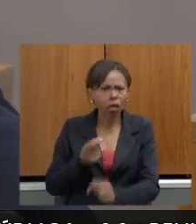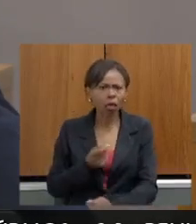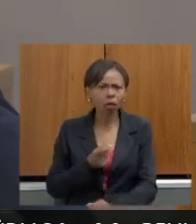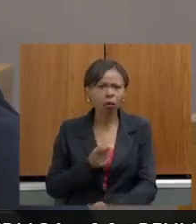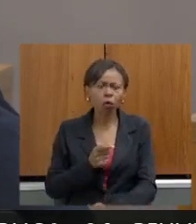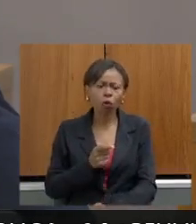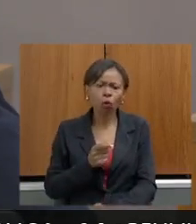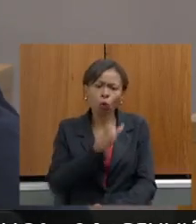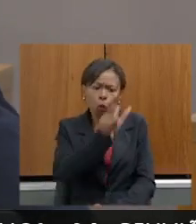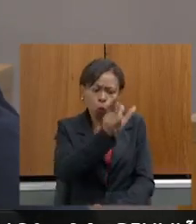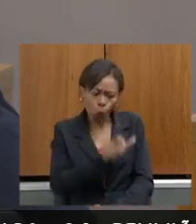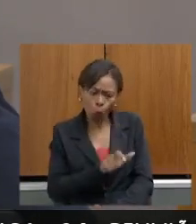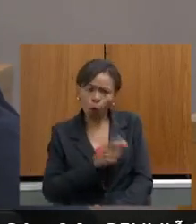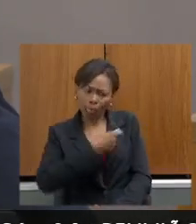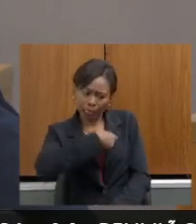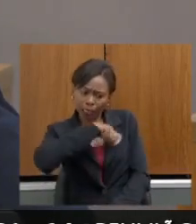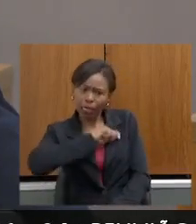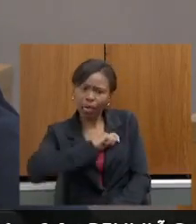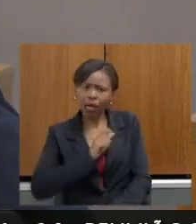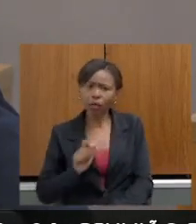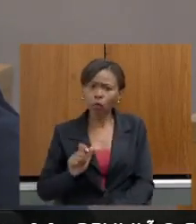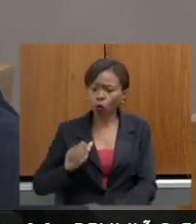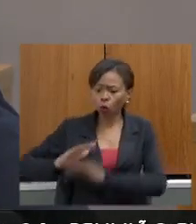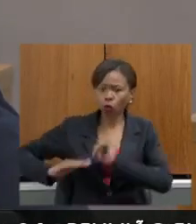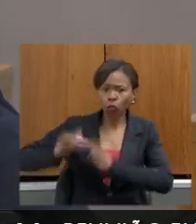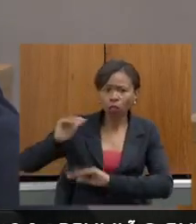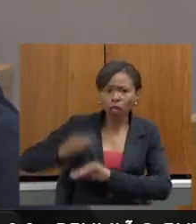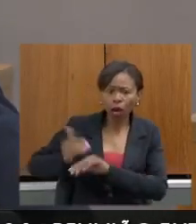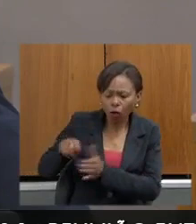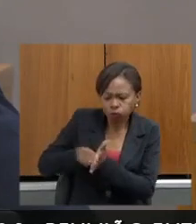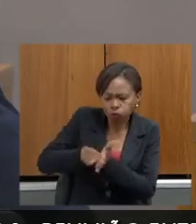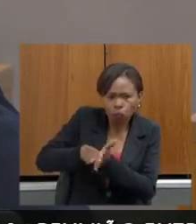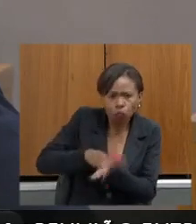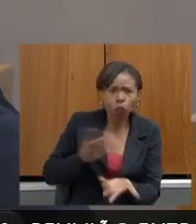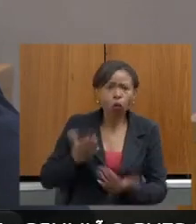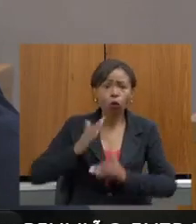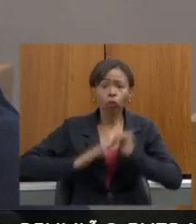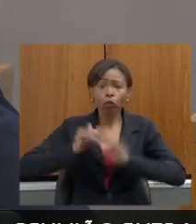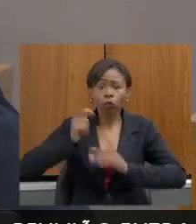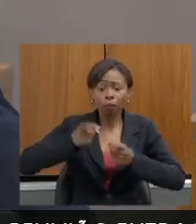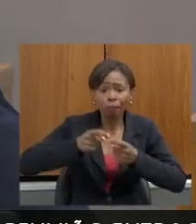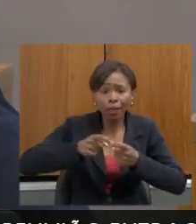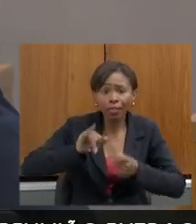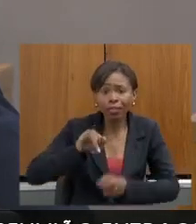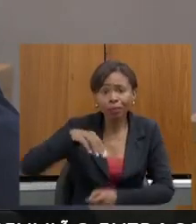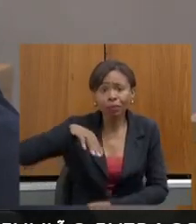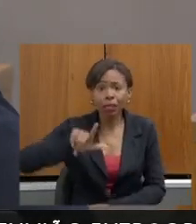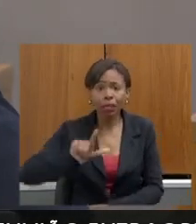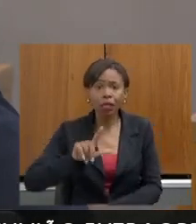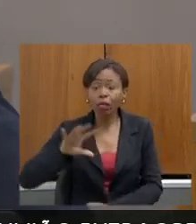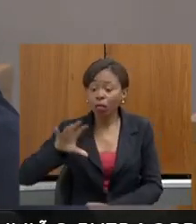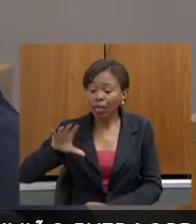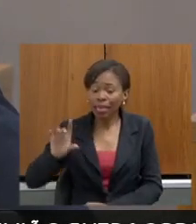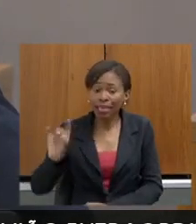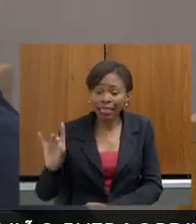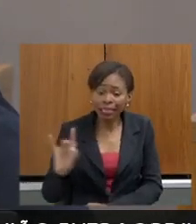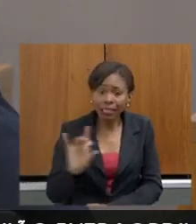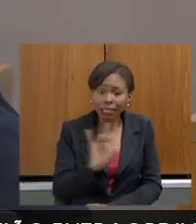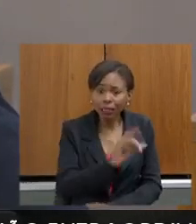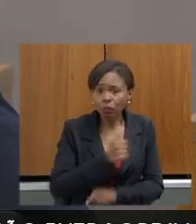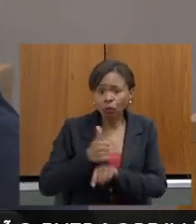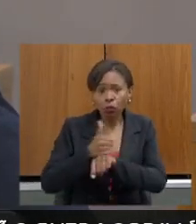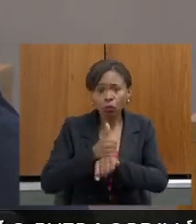do investigador do perito do médico Legista todos esses trabalhando para